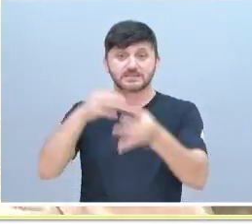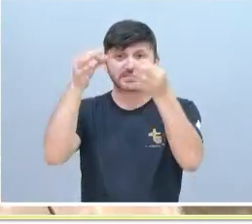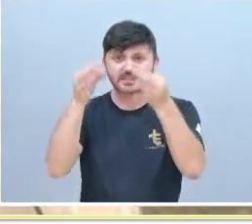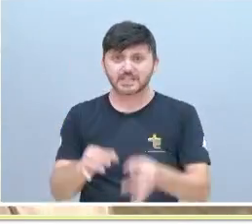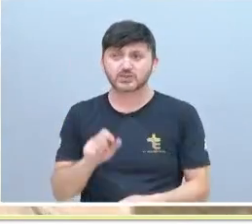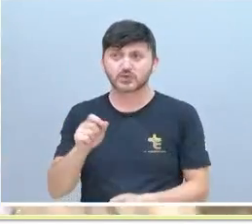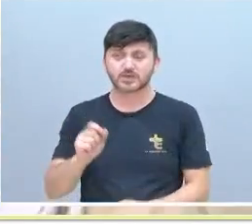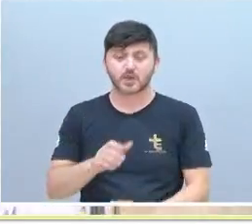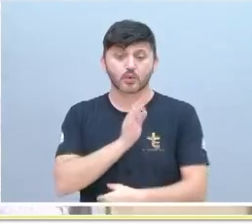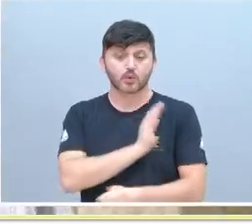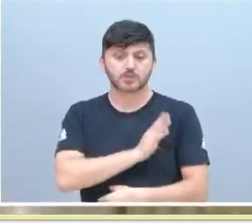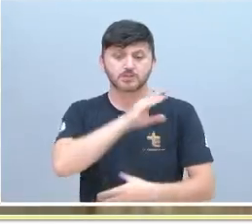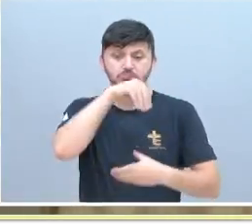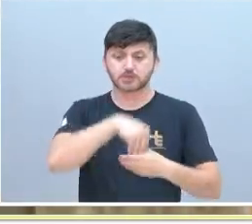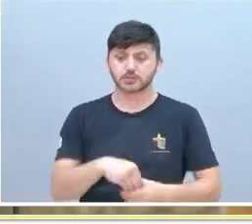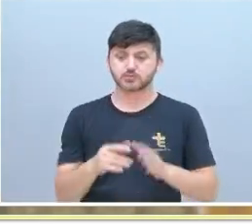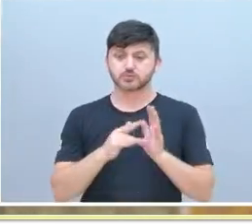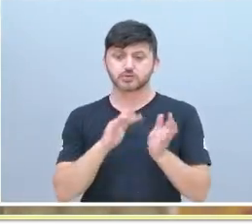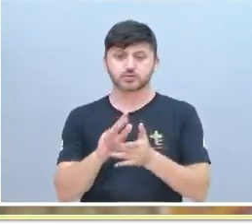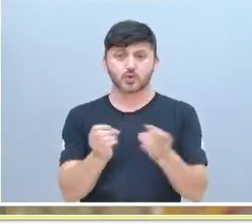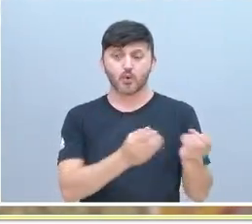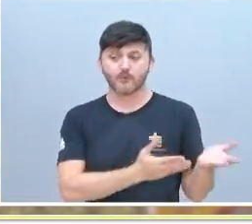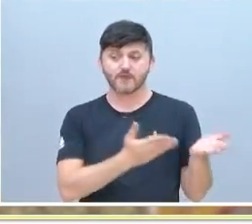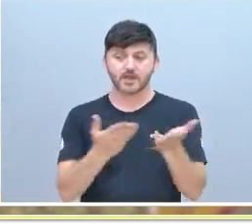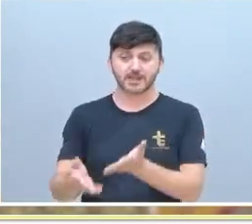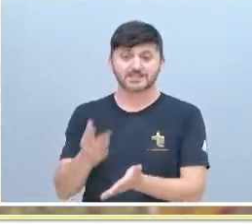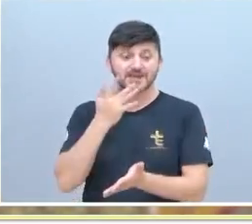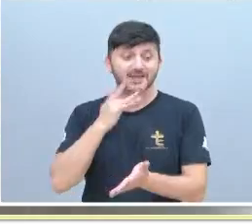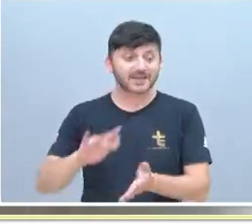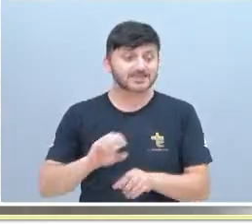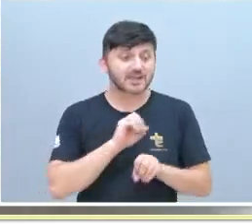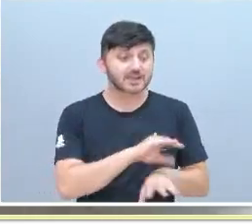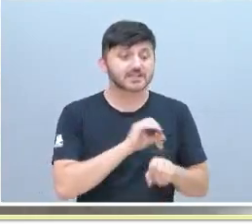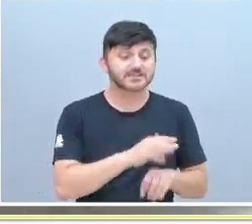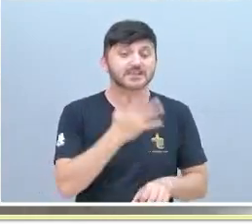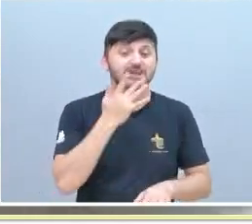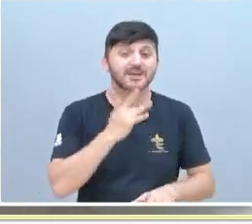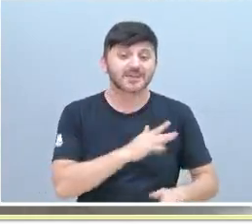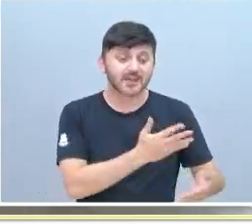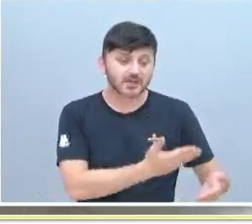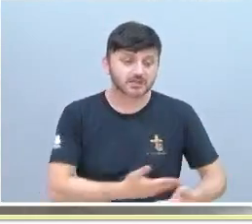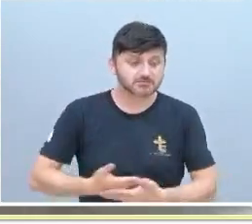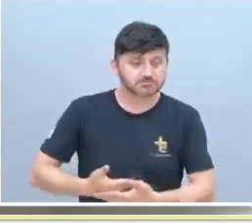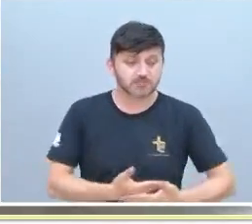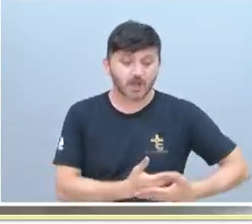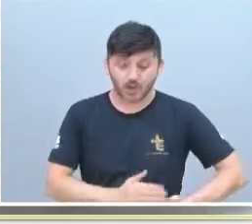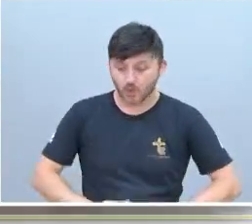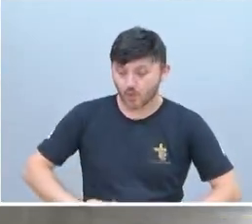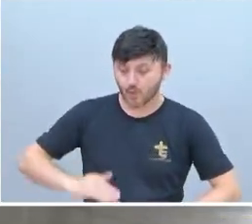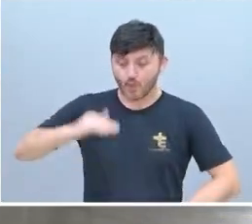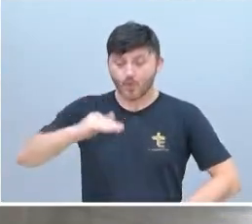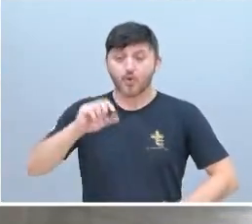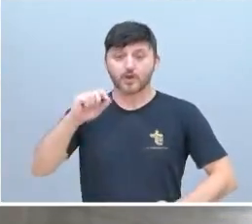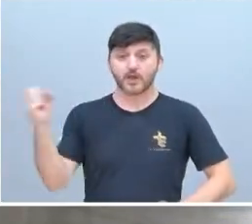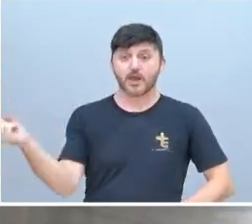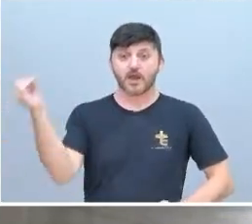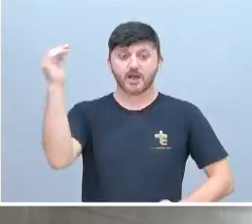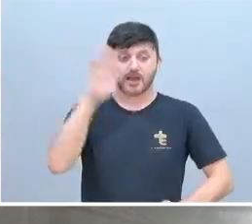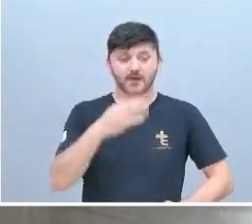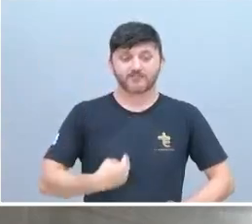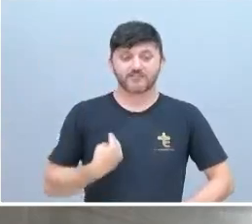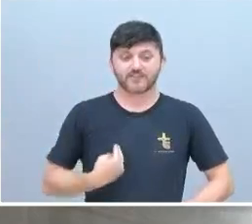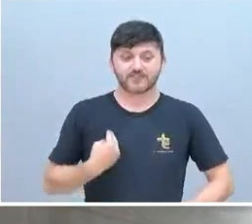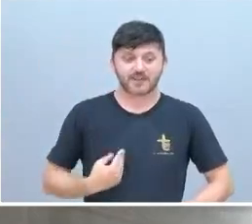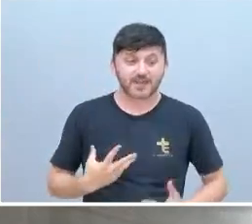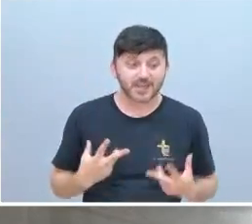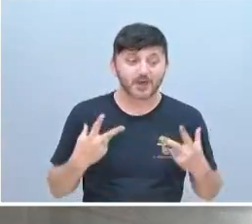Cristo, ofereçam desde criança aos recém-nascidos a graça de viver